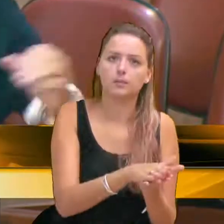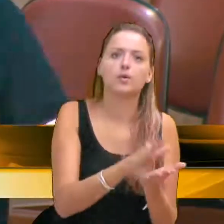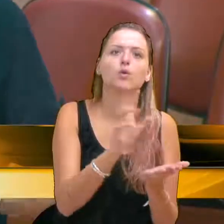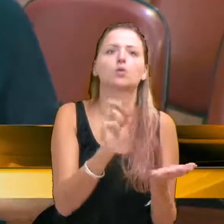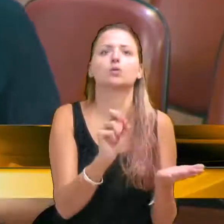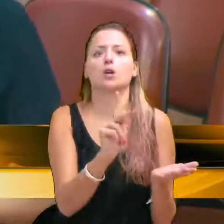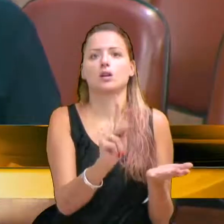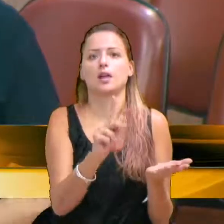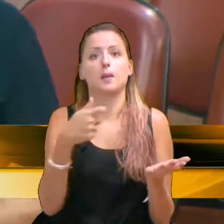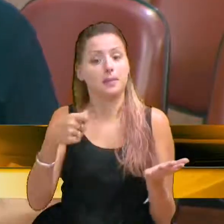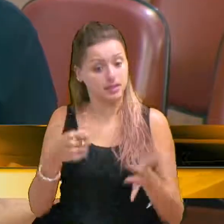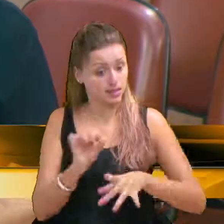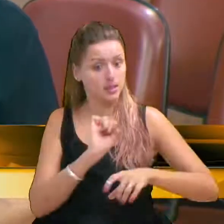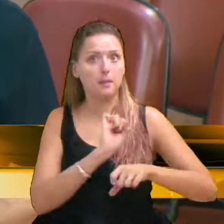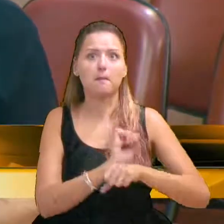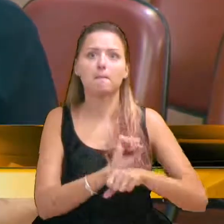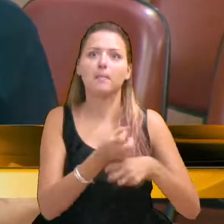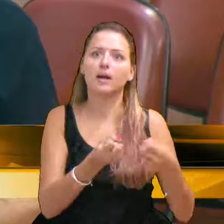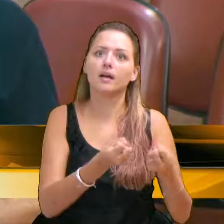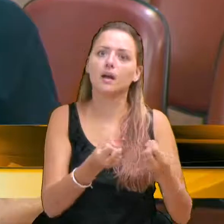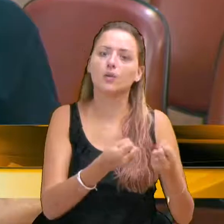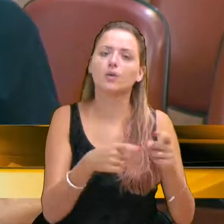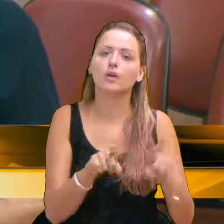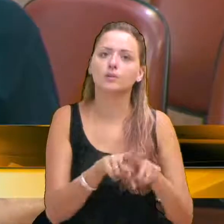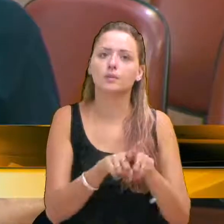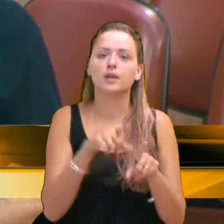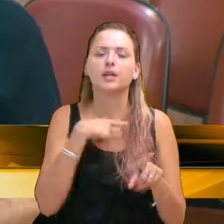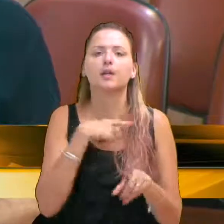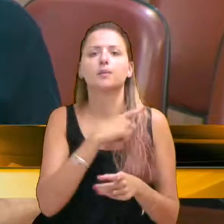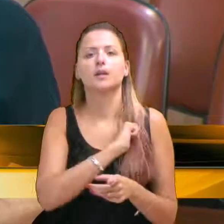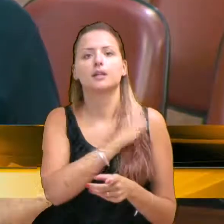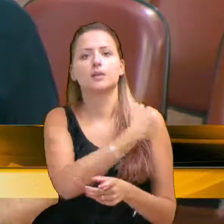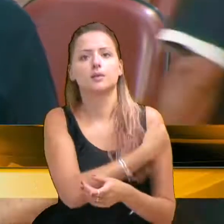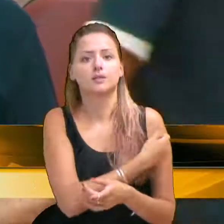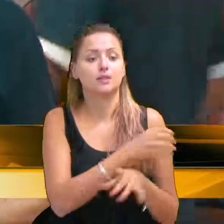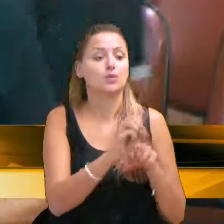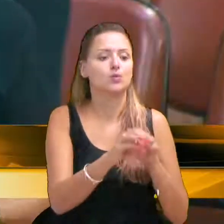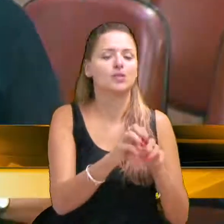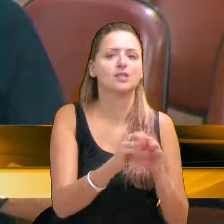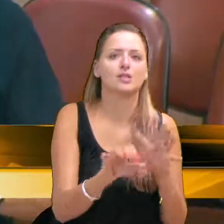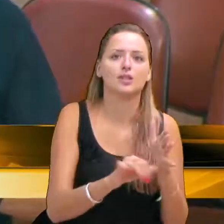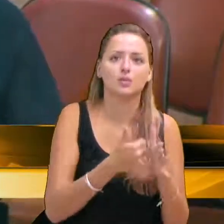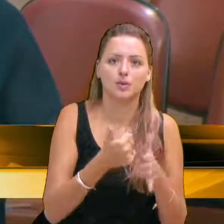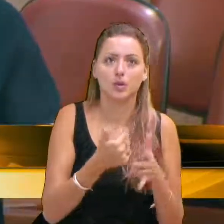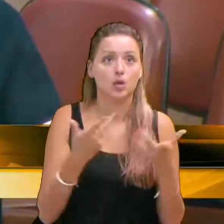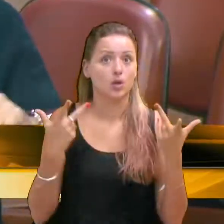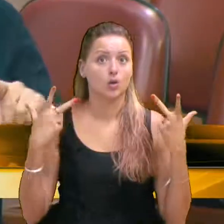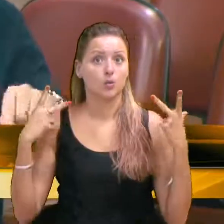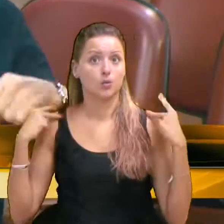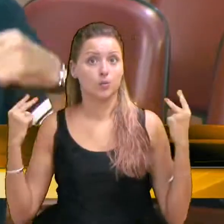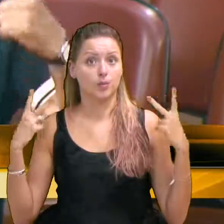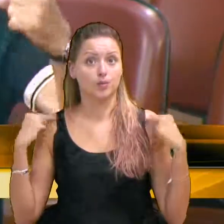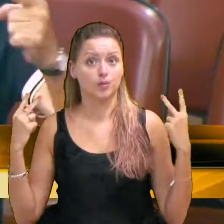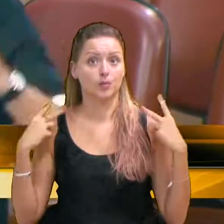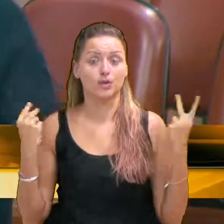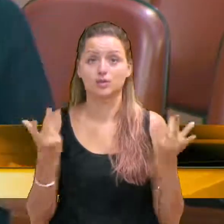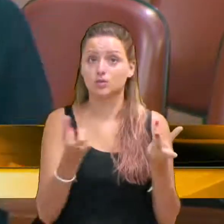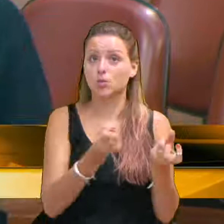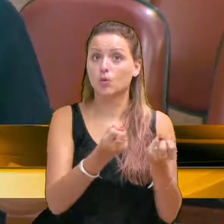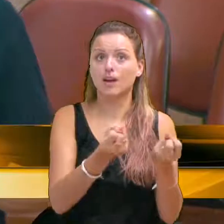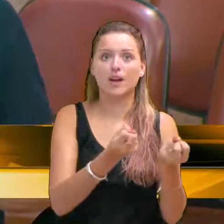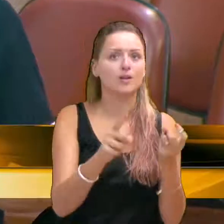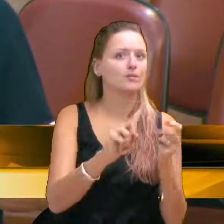ser abordado também, para ele ter uma fiscalização pedagógica. Às vezes esse motorista, esse veículo nem está no